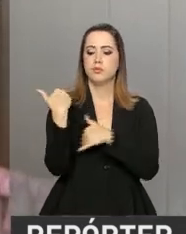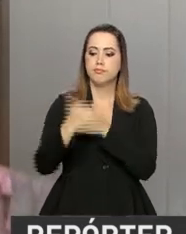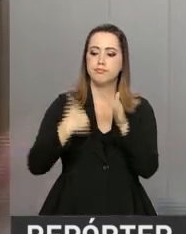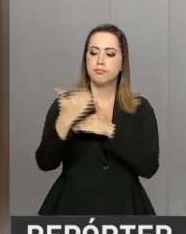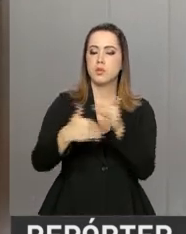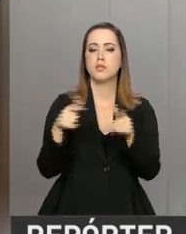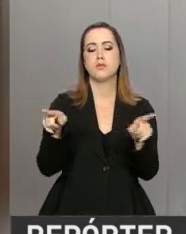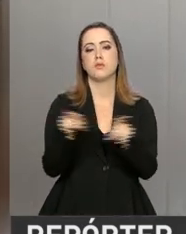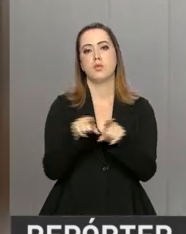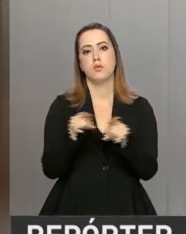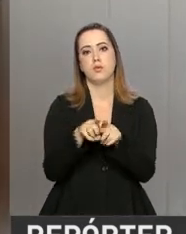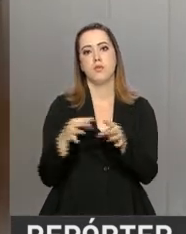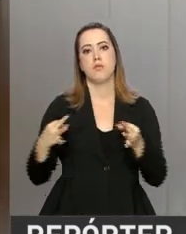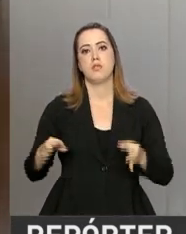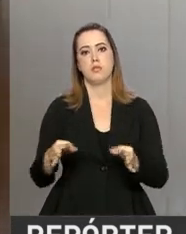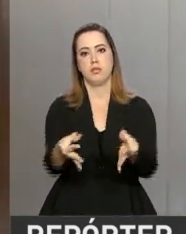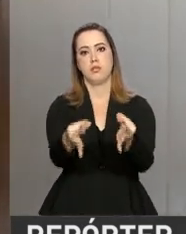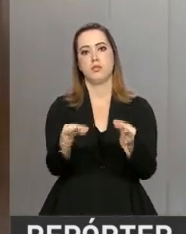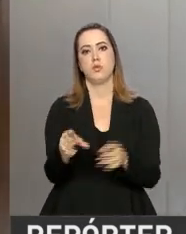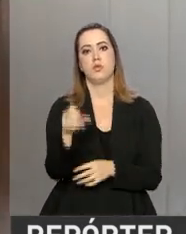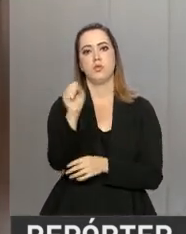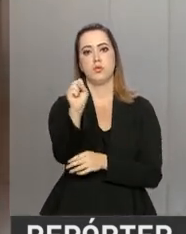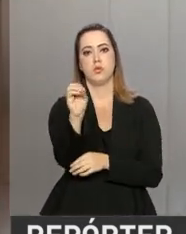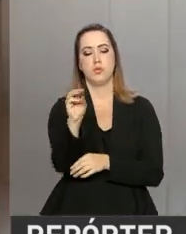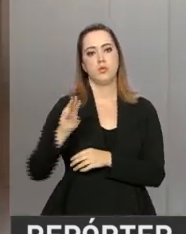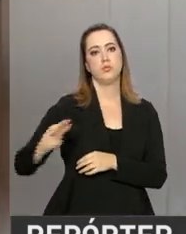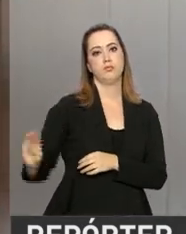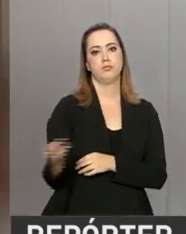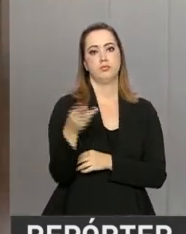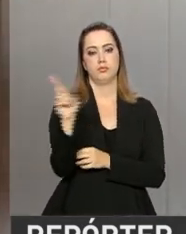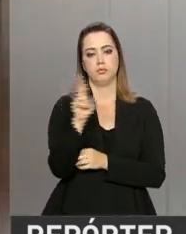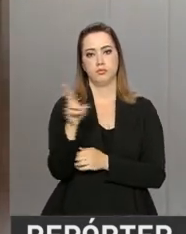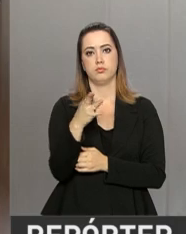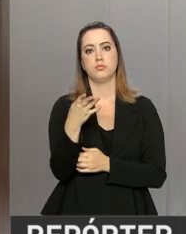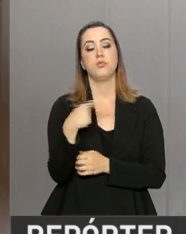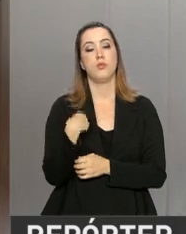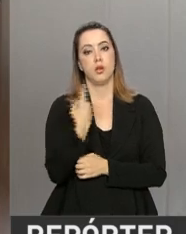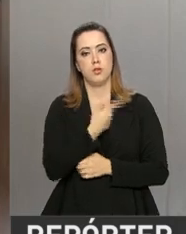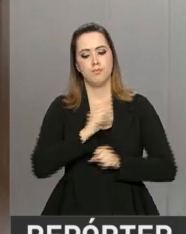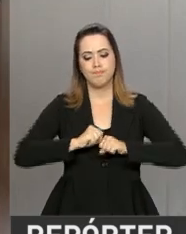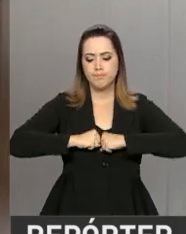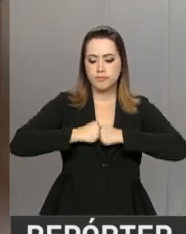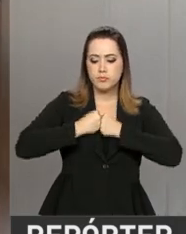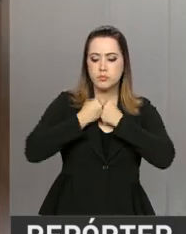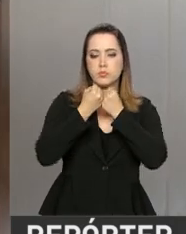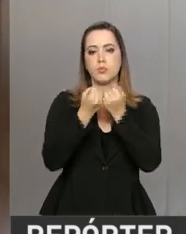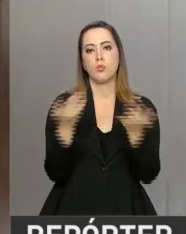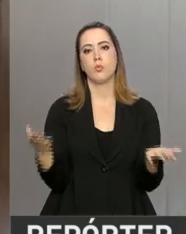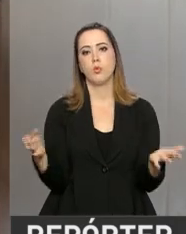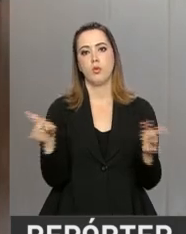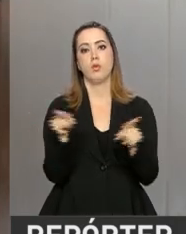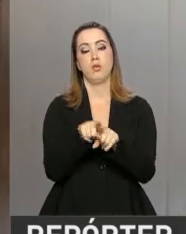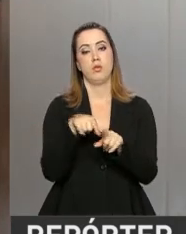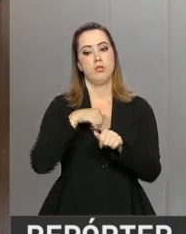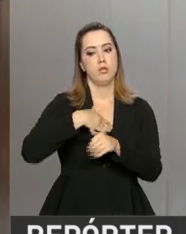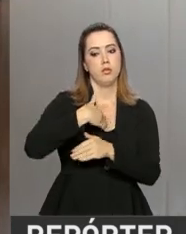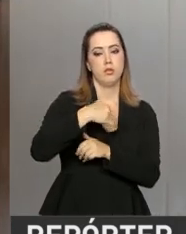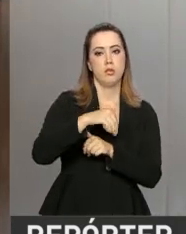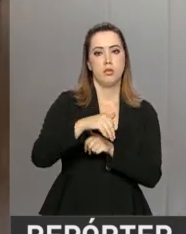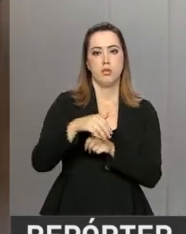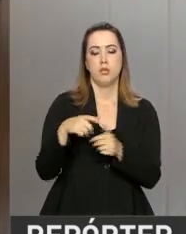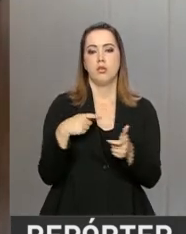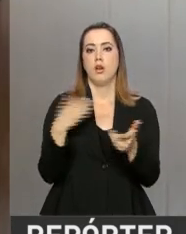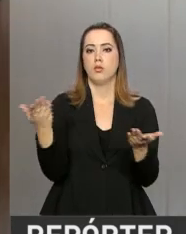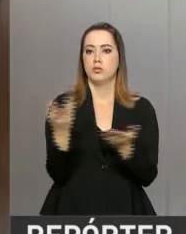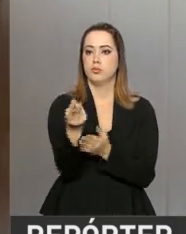estavam desenvolvidos, R$ 80 milhões por ano, e fizemos um esforço maior, evidentemente, na renegociação